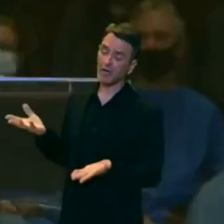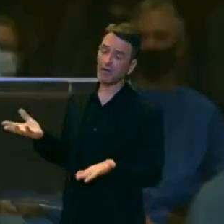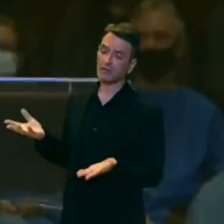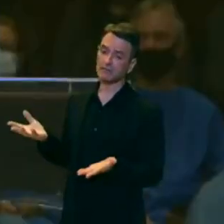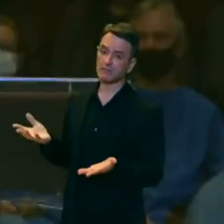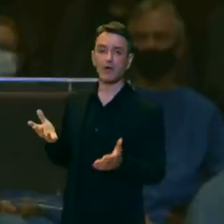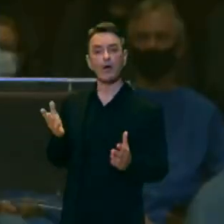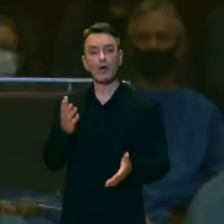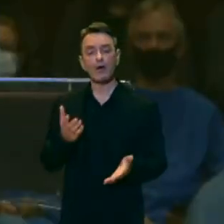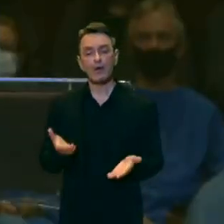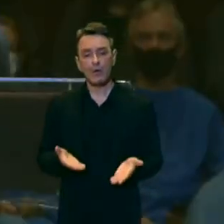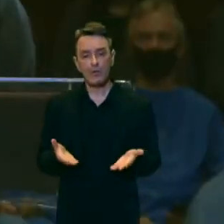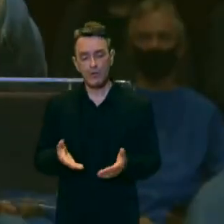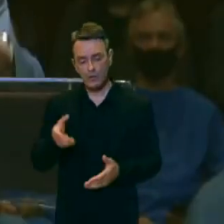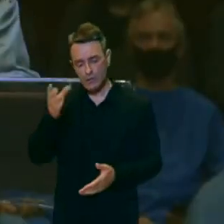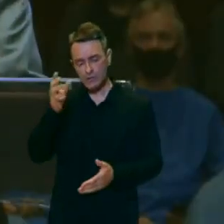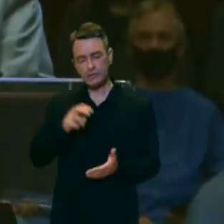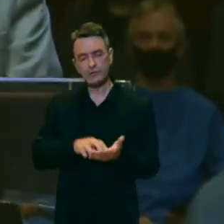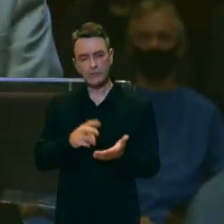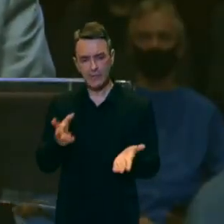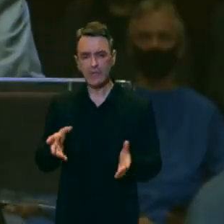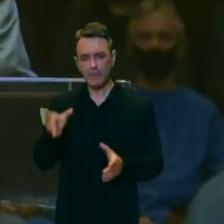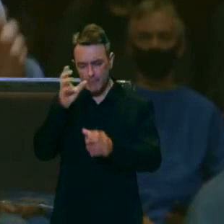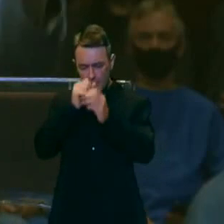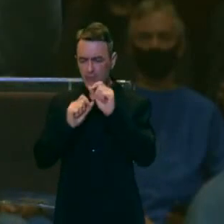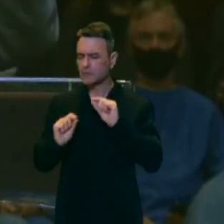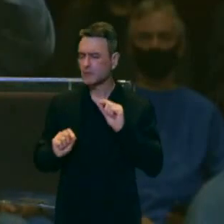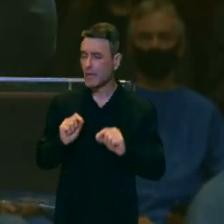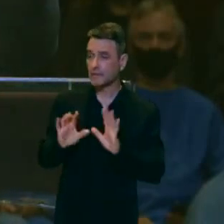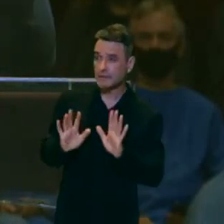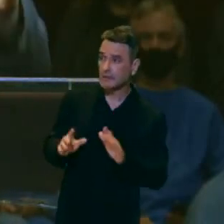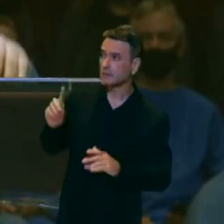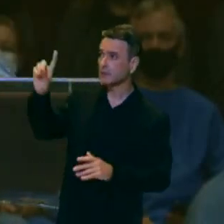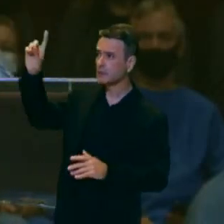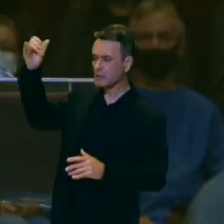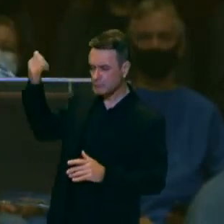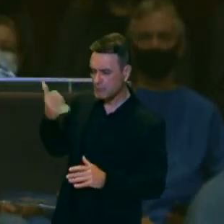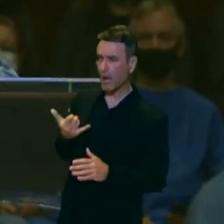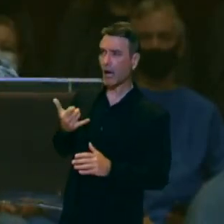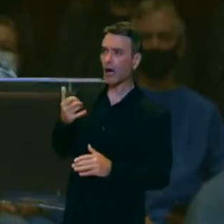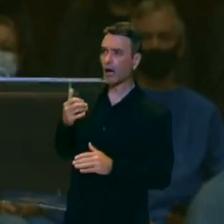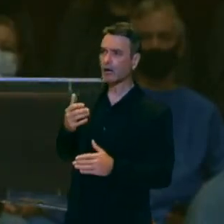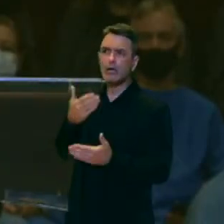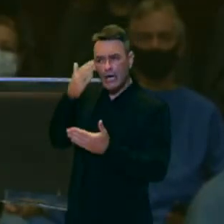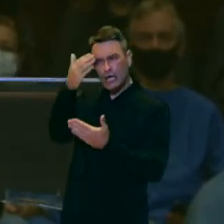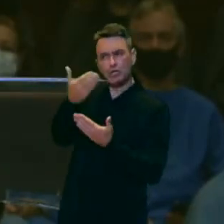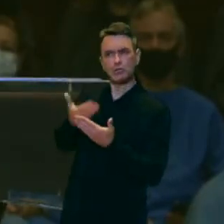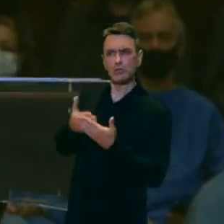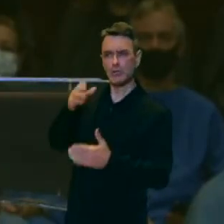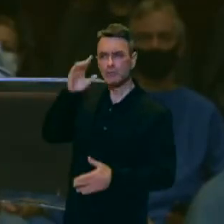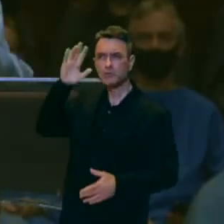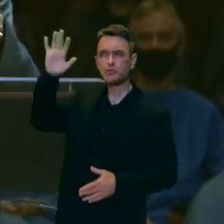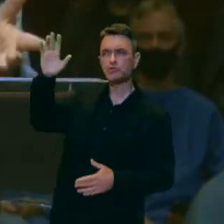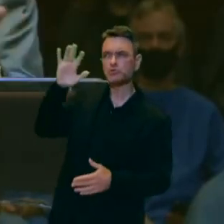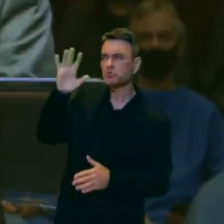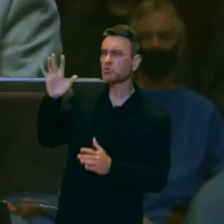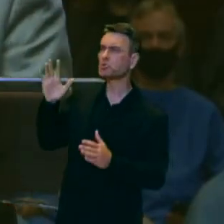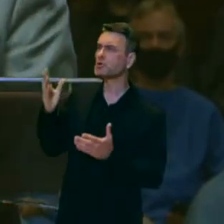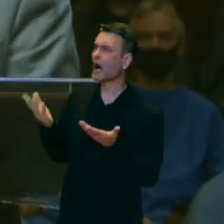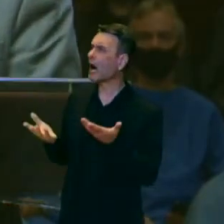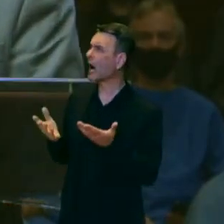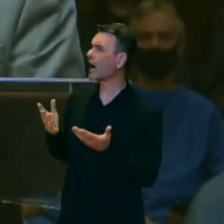de manhã que muitos de nós não ouvimos a voz de Deus porque acreditamos em sonhos e achamos que Deus não quer a